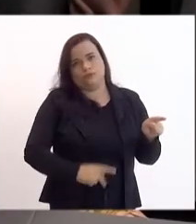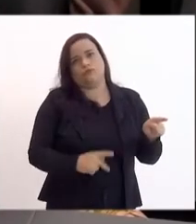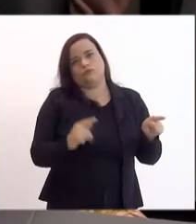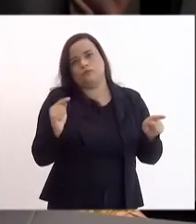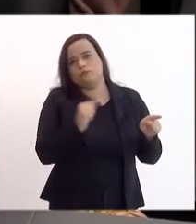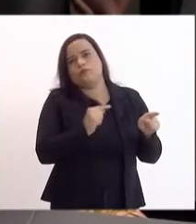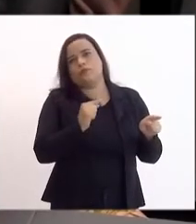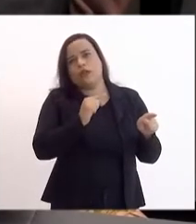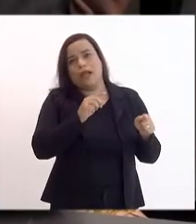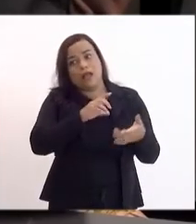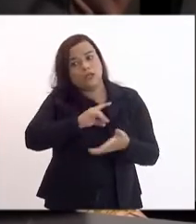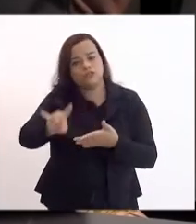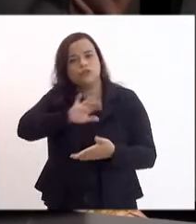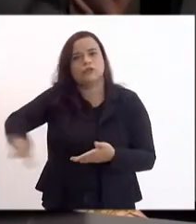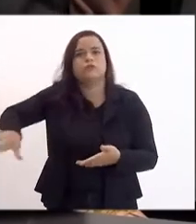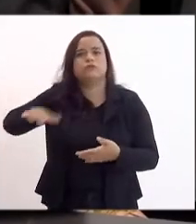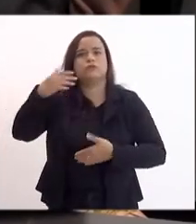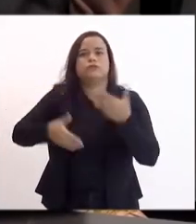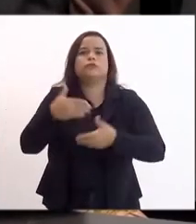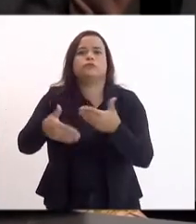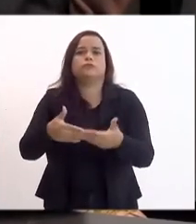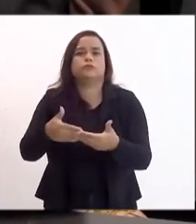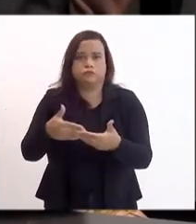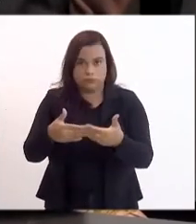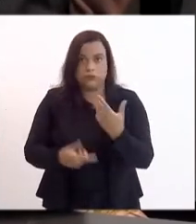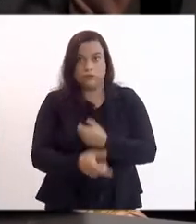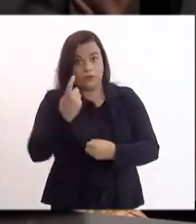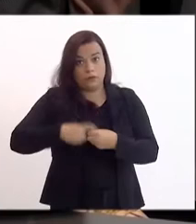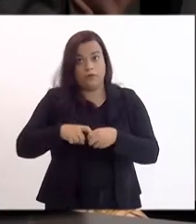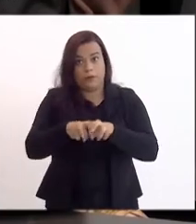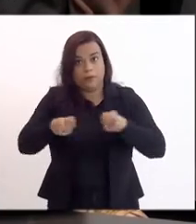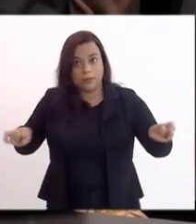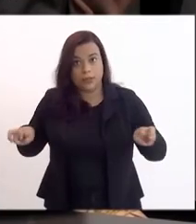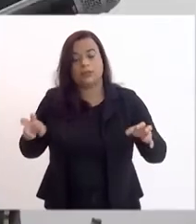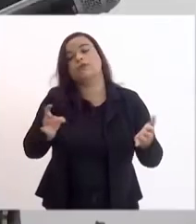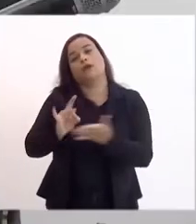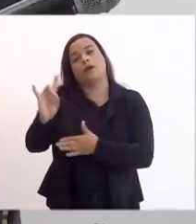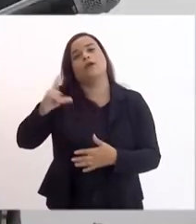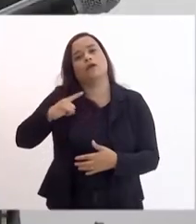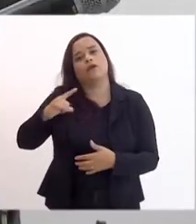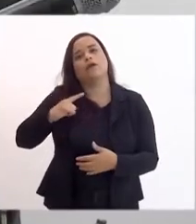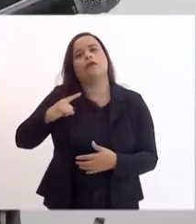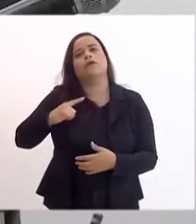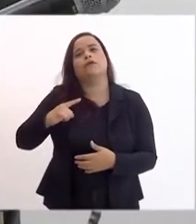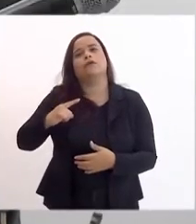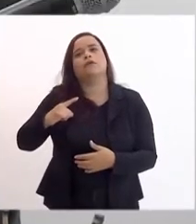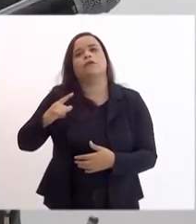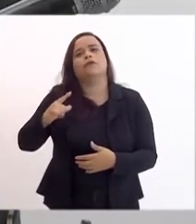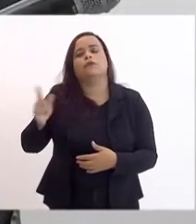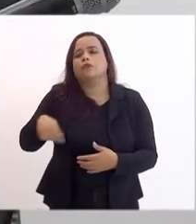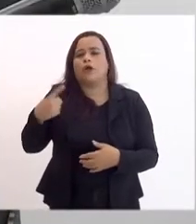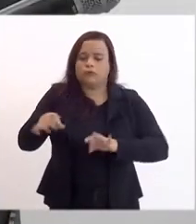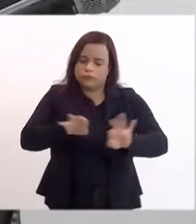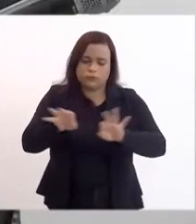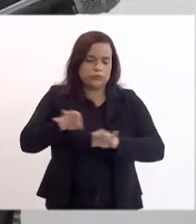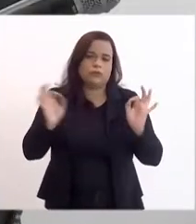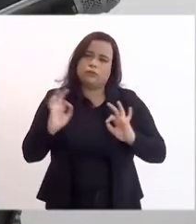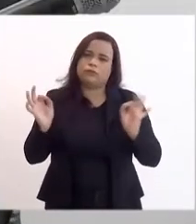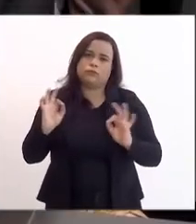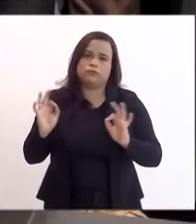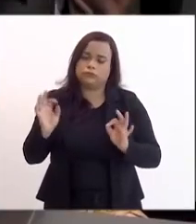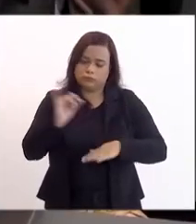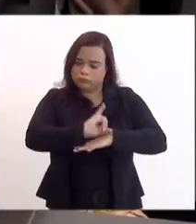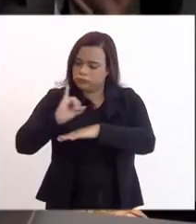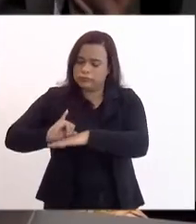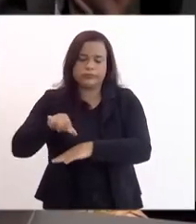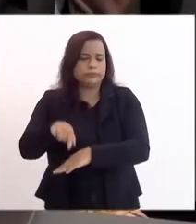esse procedimento. Devolver a emenda diretora aqui por engano. Né? É aqui isso. Por engano. A gente não trata, a gente não delibera sobre conteúdo de